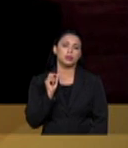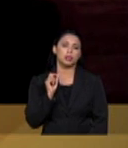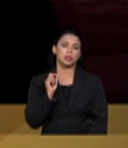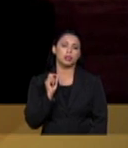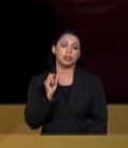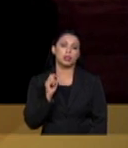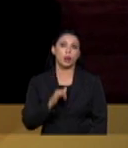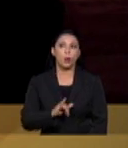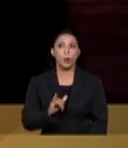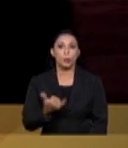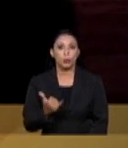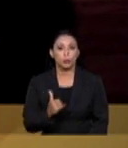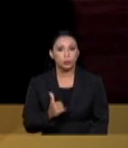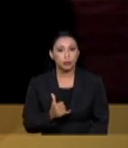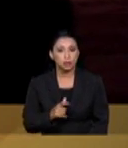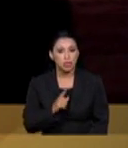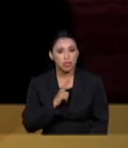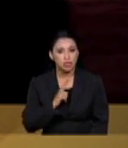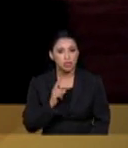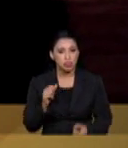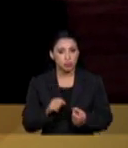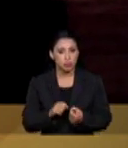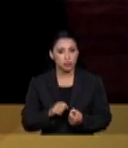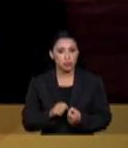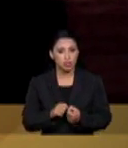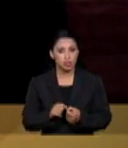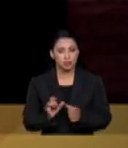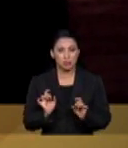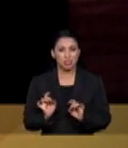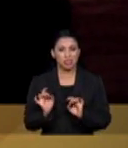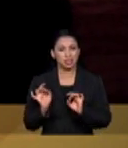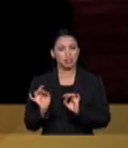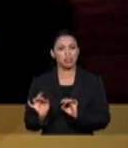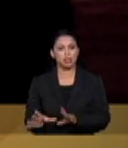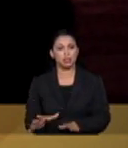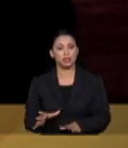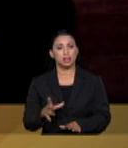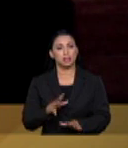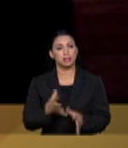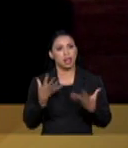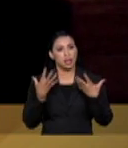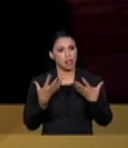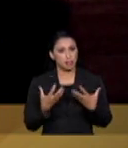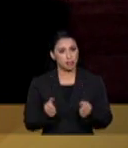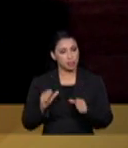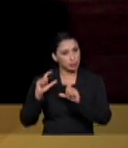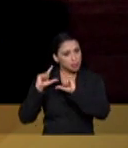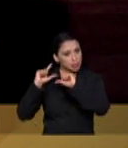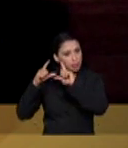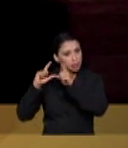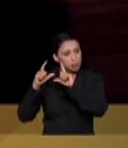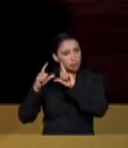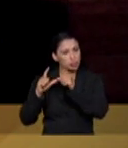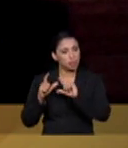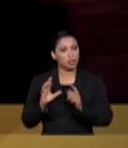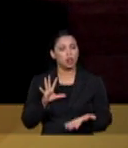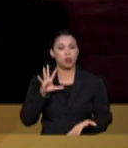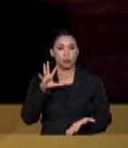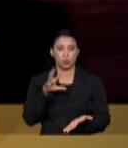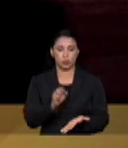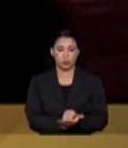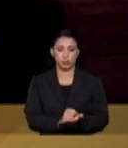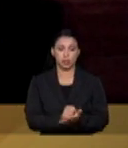conveniência e oportunidade seja uma Legacy para deixar de ser reconhecida a tradicionalidade da ocupação